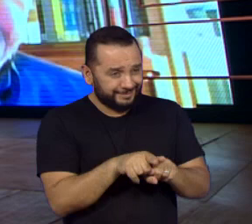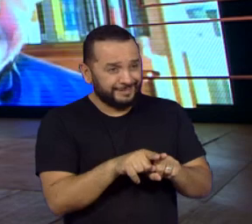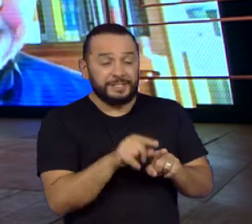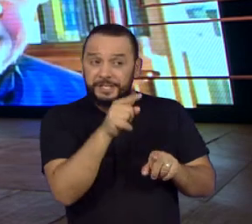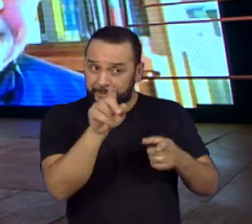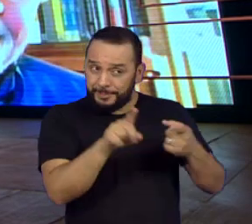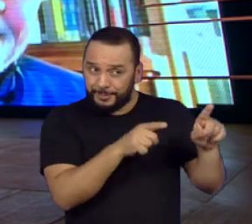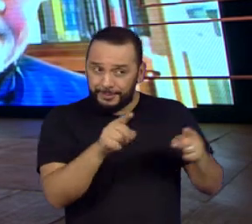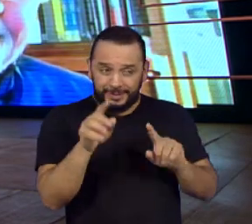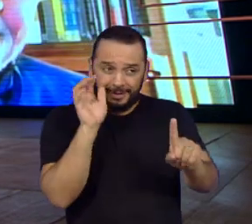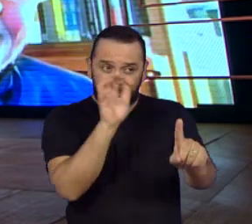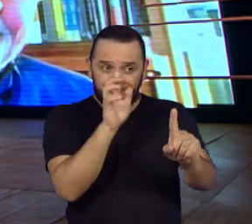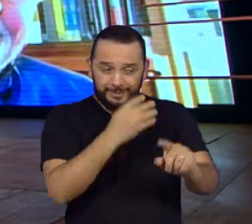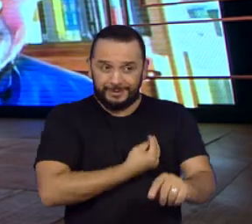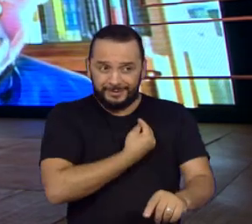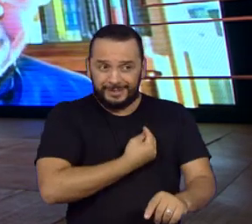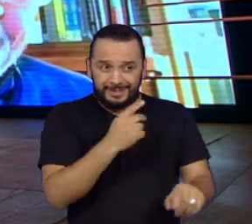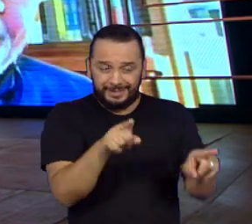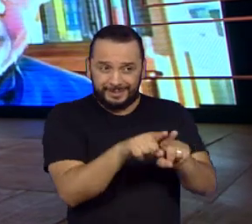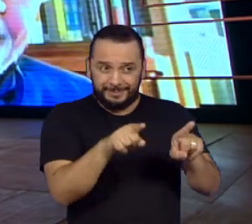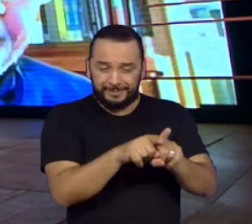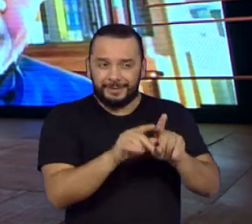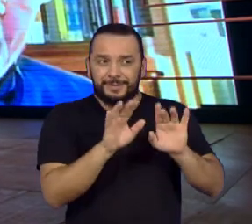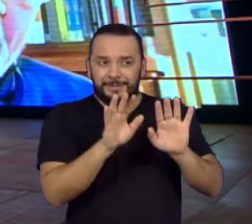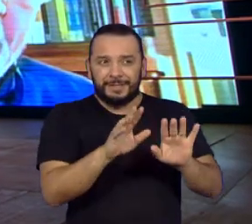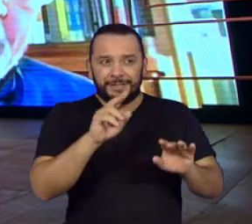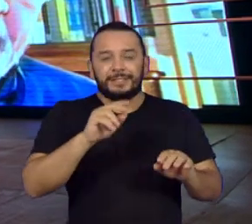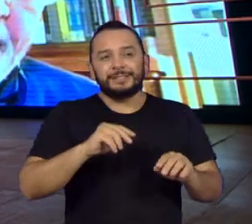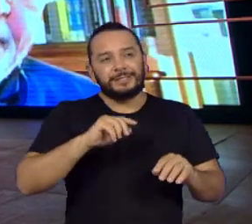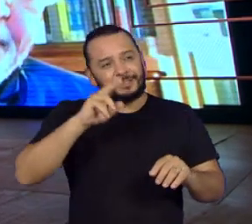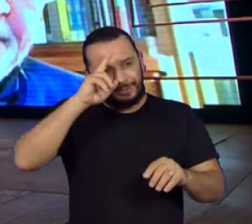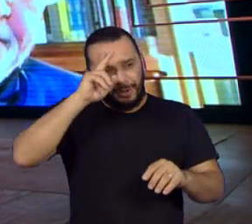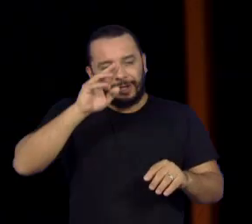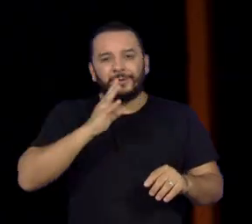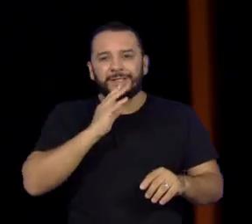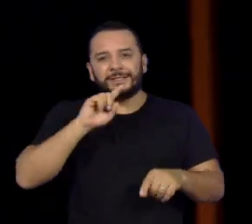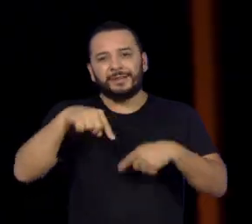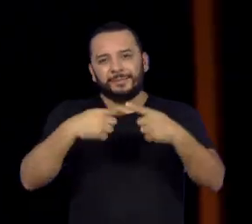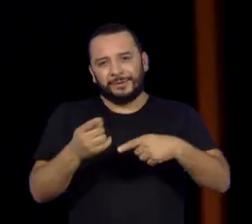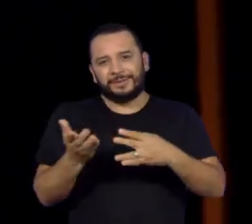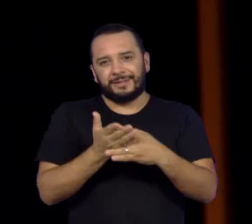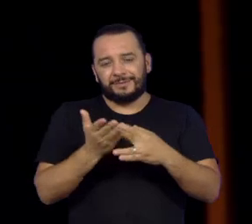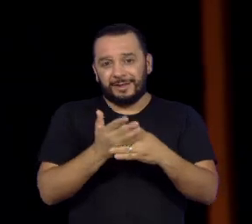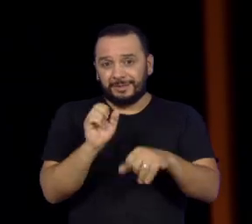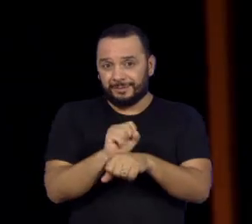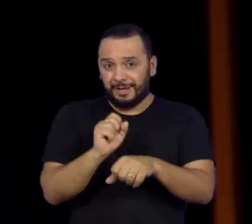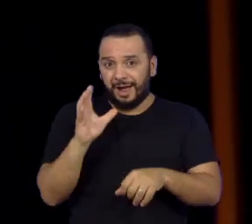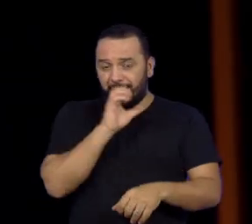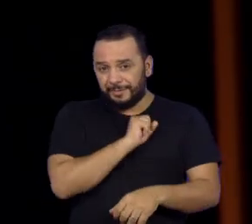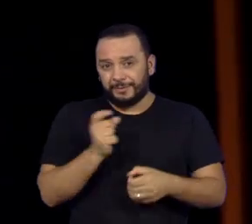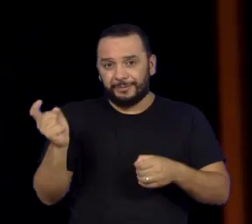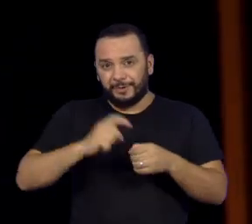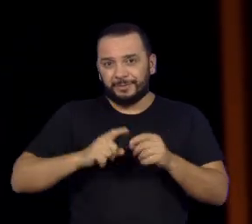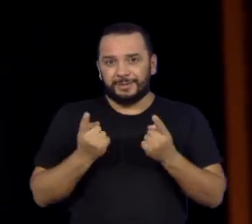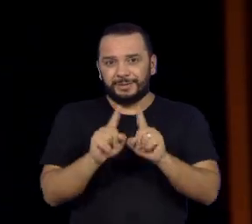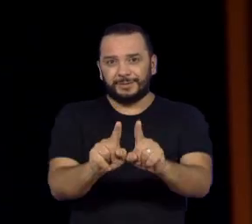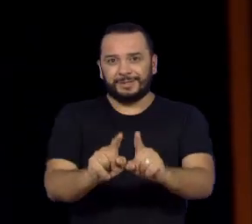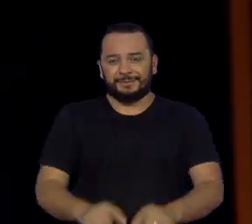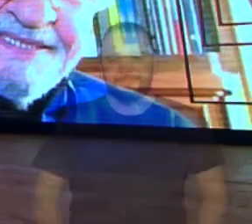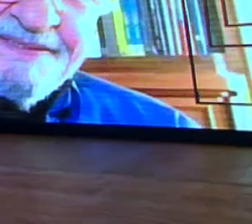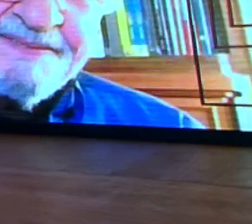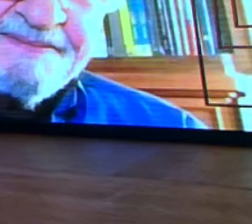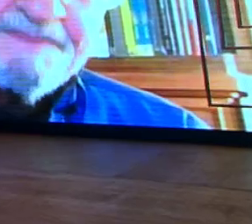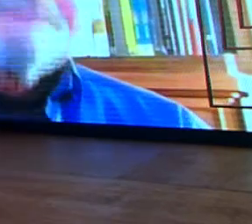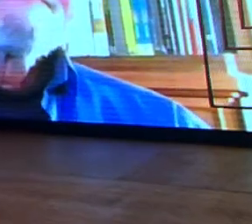um capítulo à parte aí na sua trajetória. Mas essa história a gente vai conhecer depois do intervalo. A gente volta já com